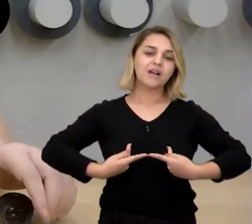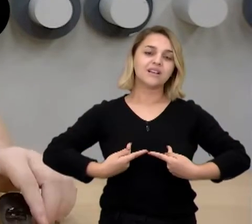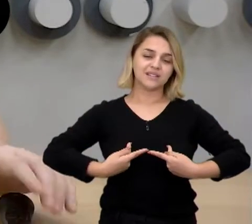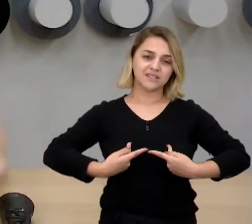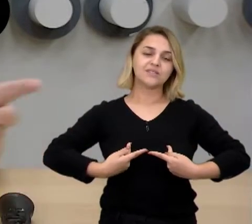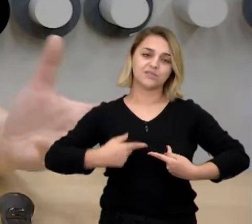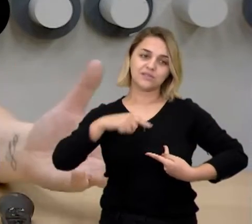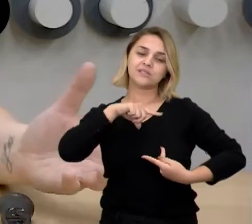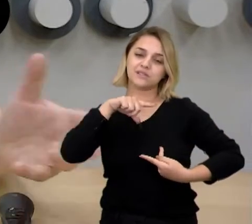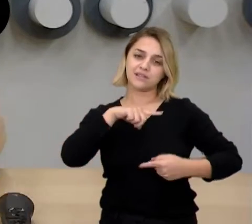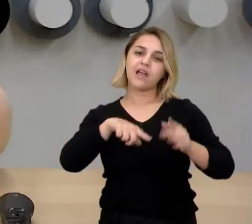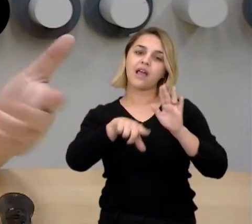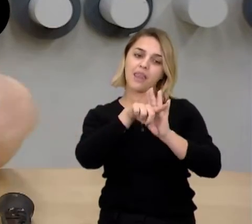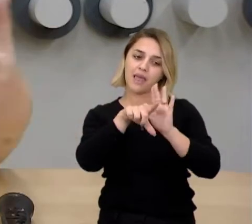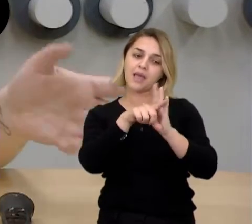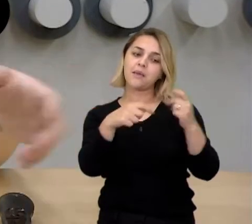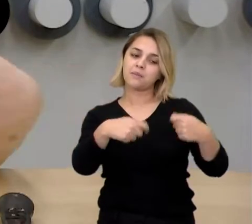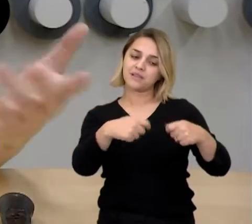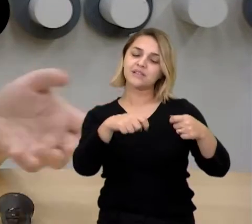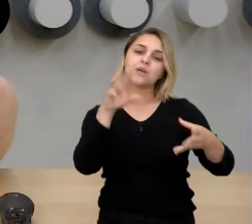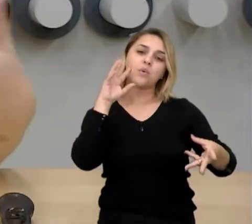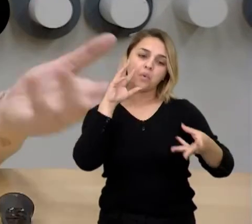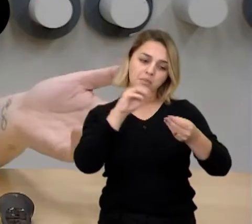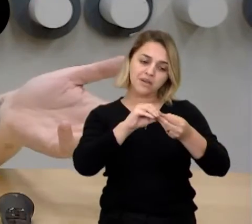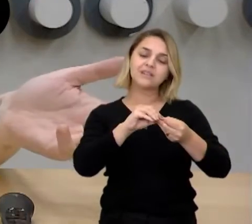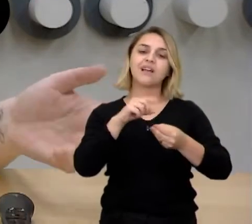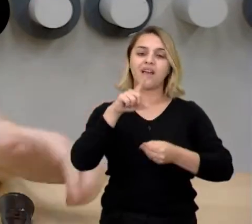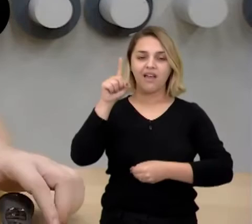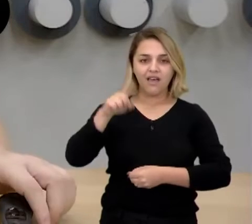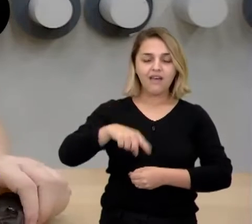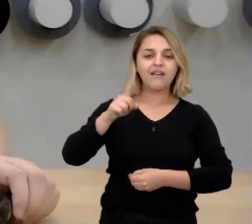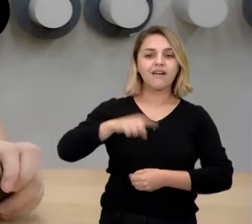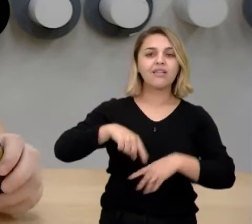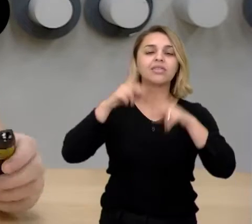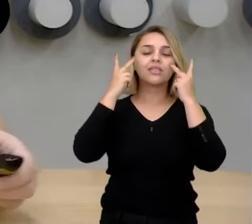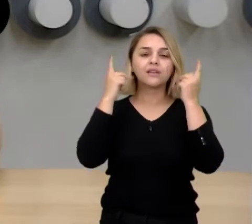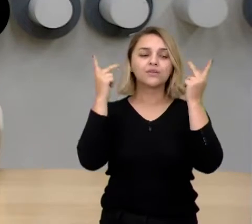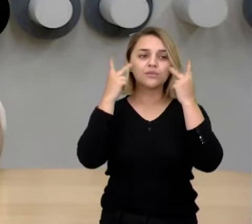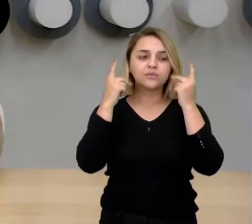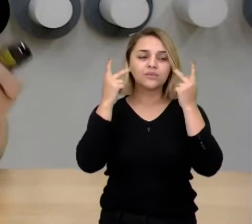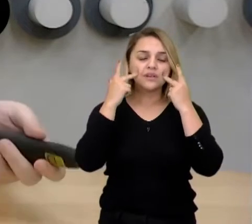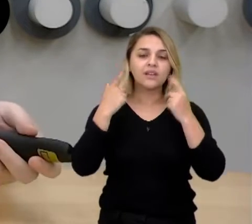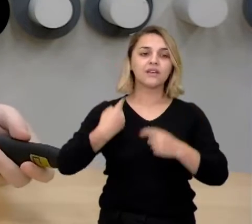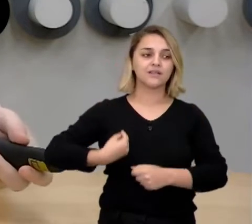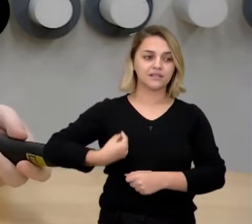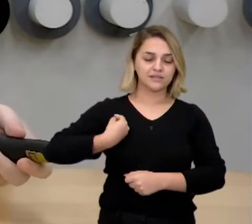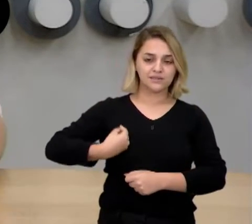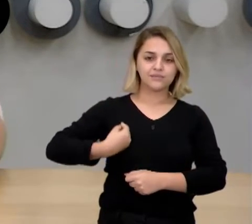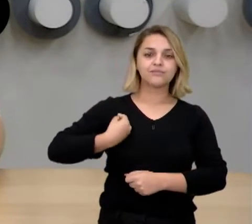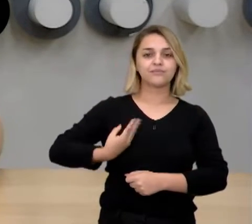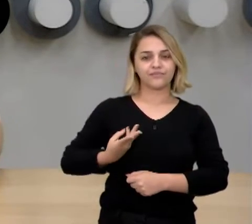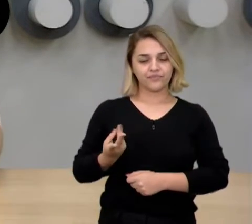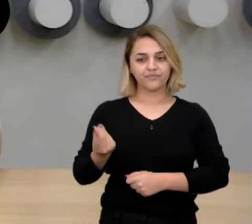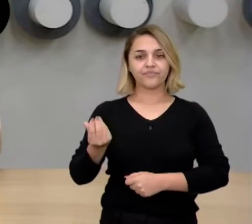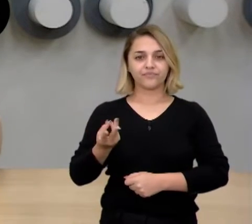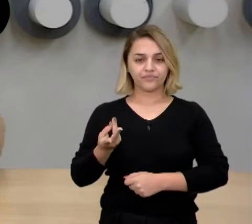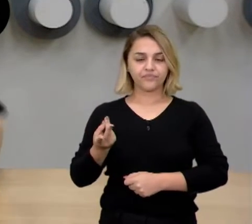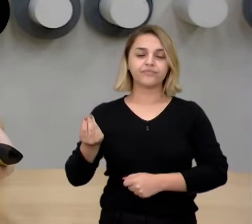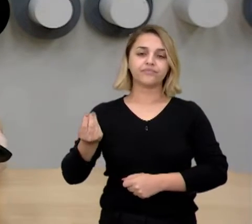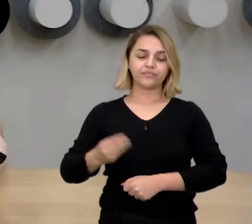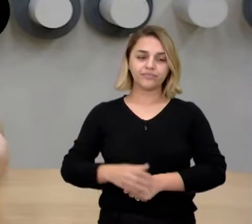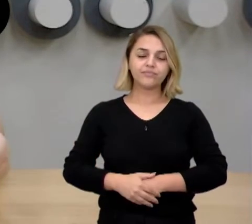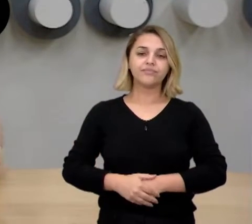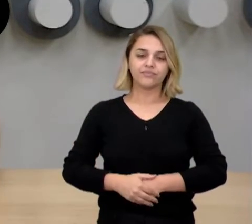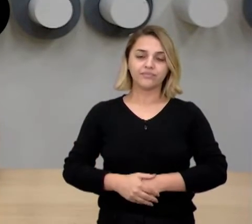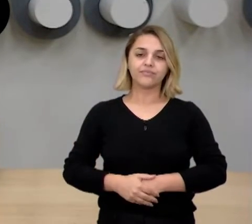a gente precisa entender que elas são aí mais ou menos naturais, tá certo? A sua existência, ou melhor, não são as leis